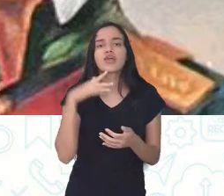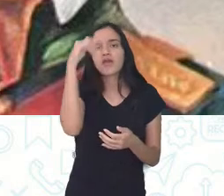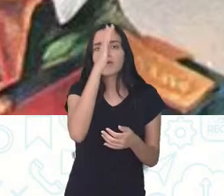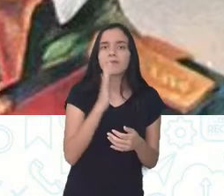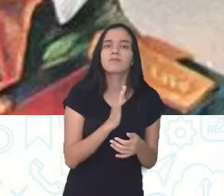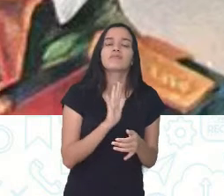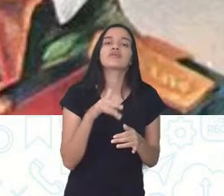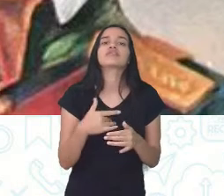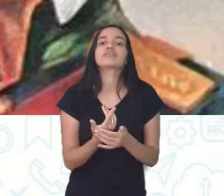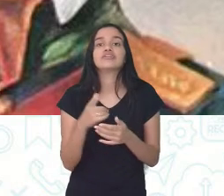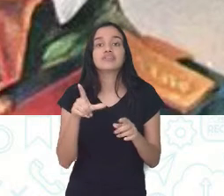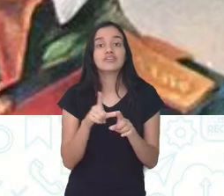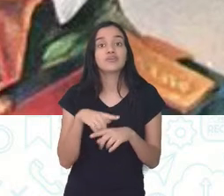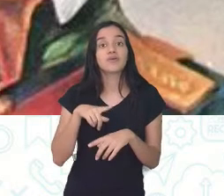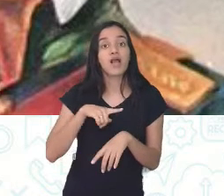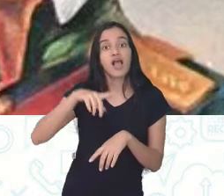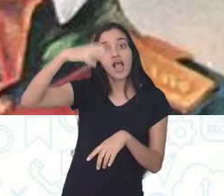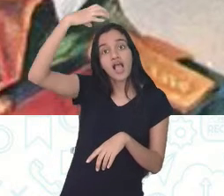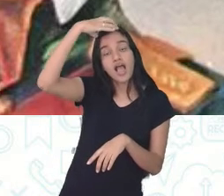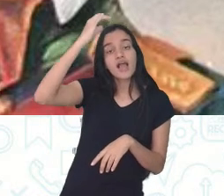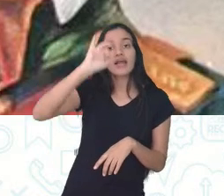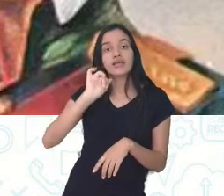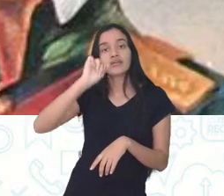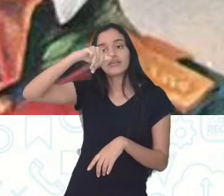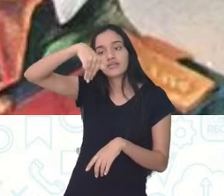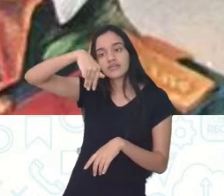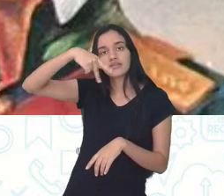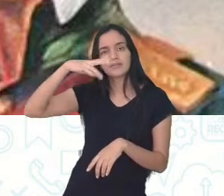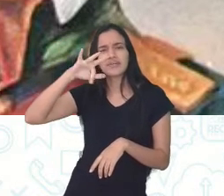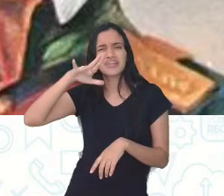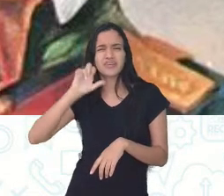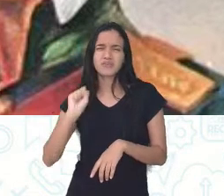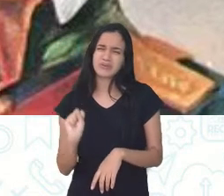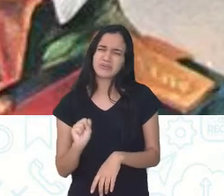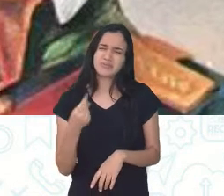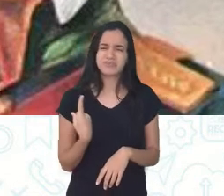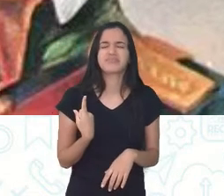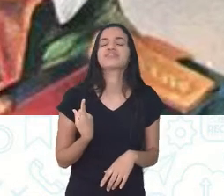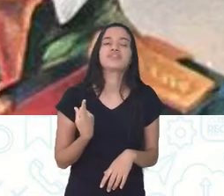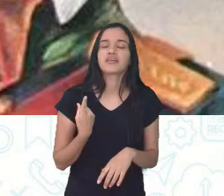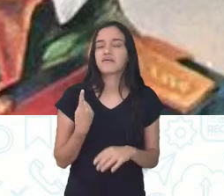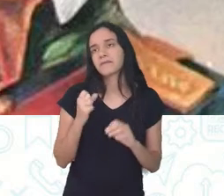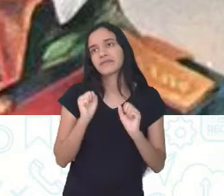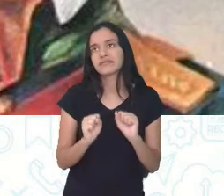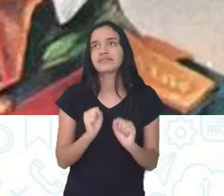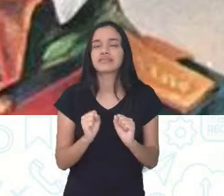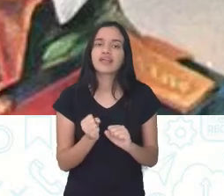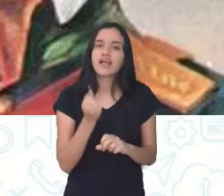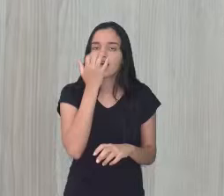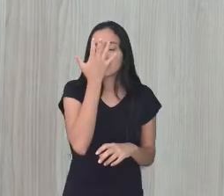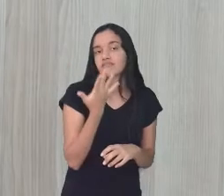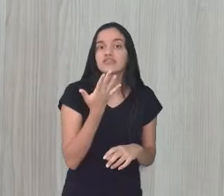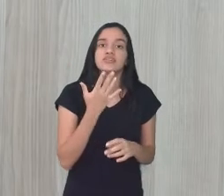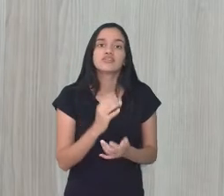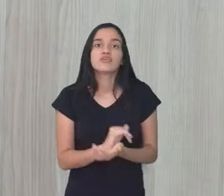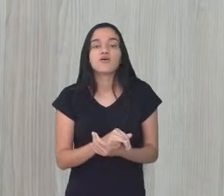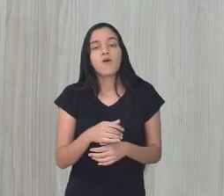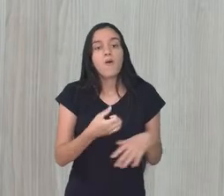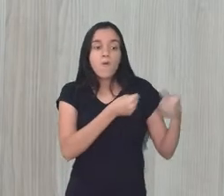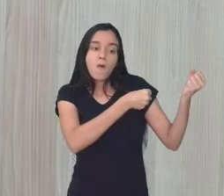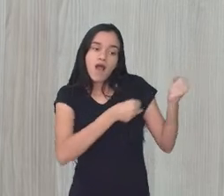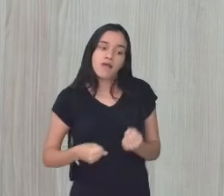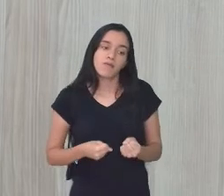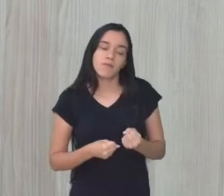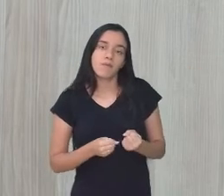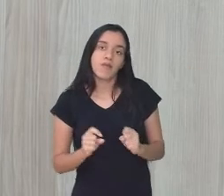Brasil se tornou império, né? Foi um movimento esquisito, né? Bem esquisito. Poderia ter sido facilmente uma república. Exato. Mas eu acho